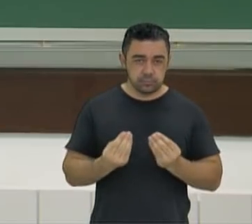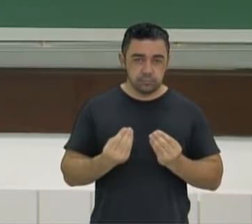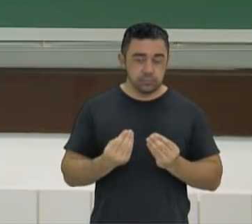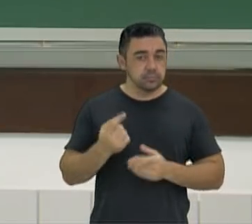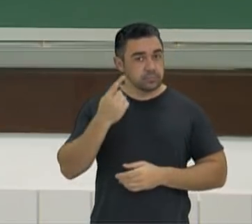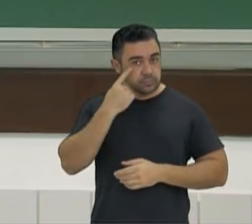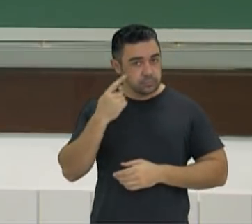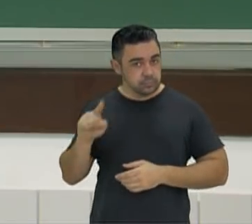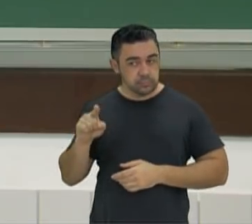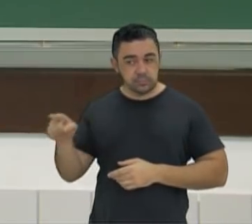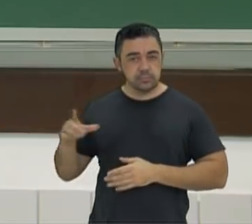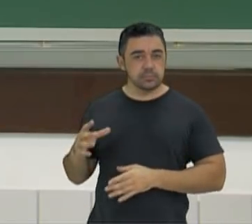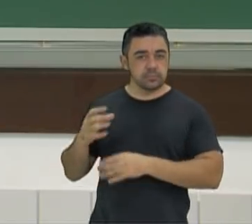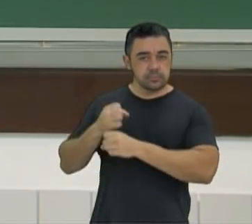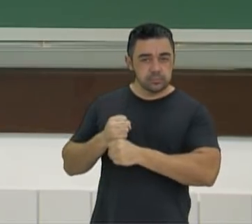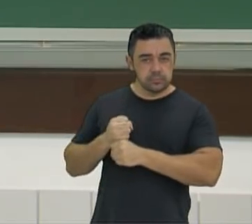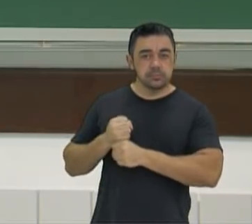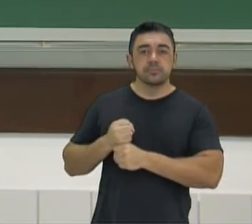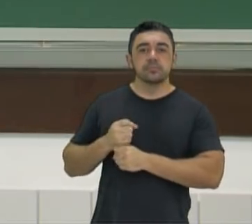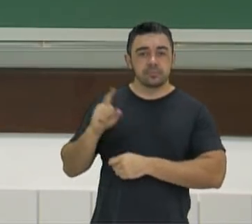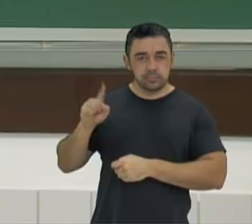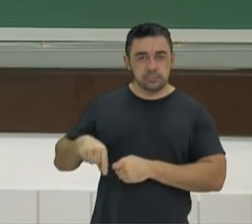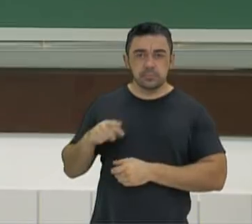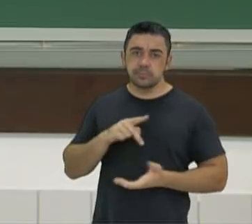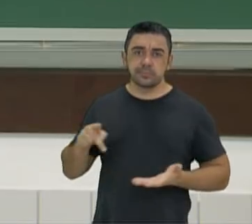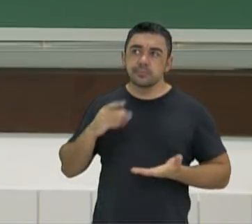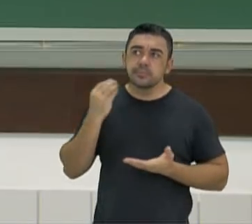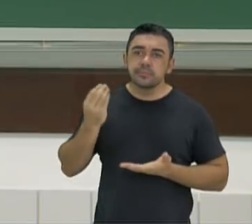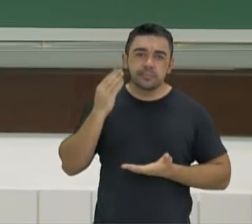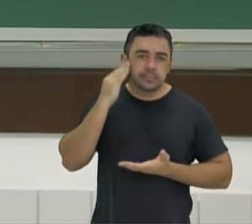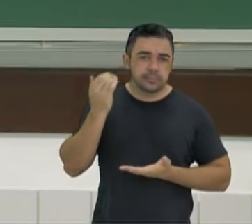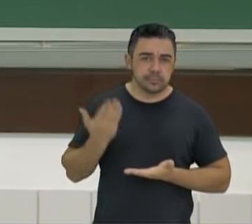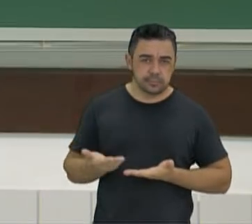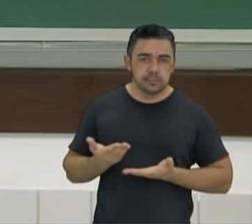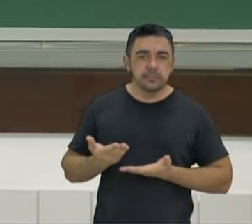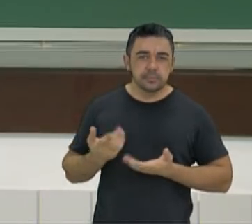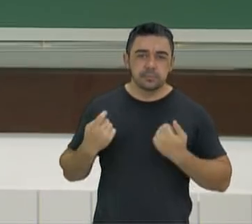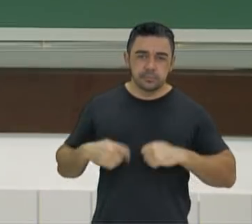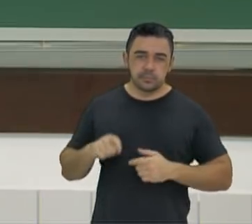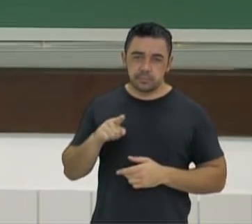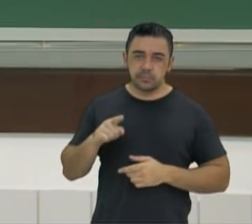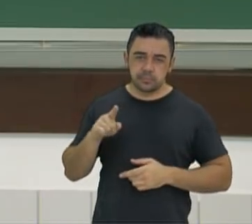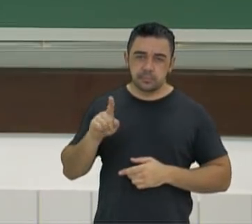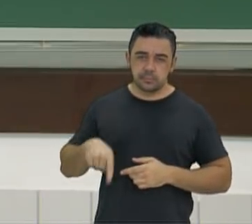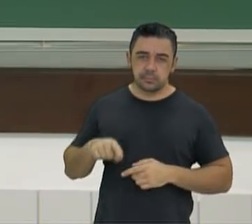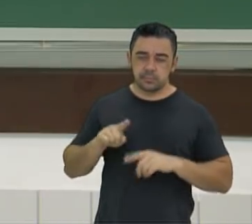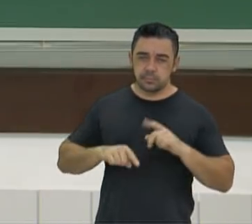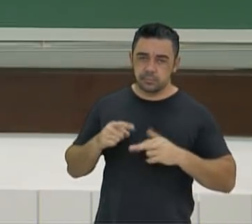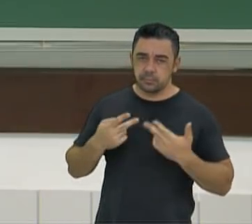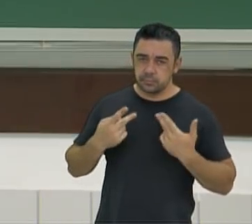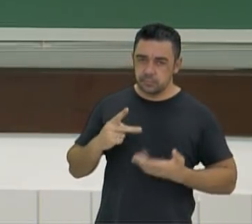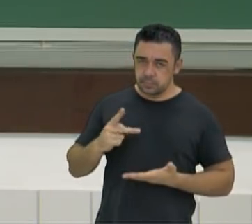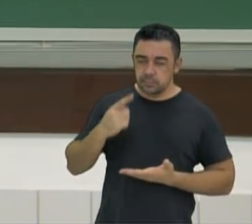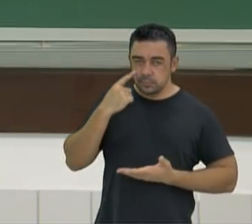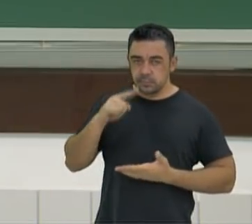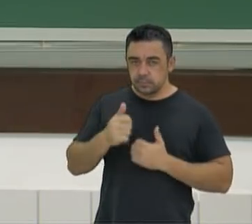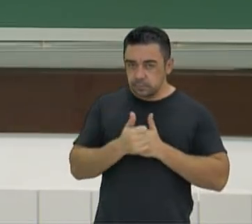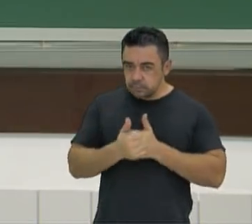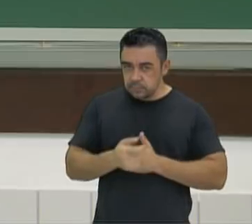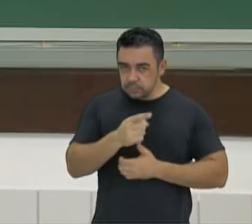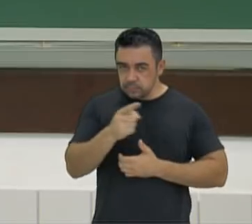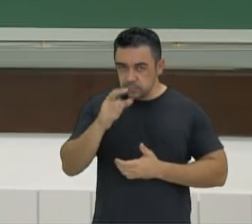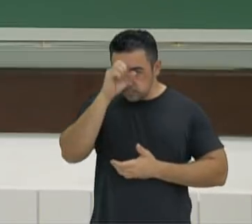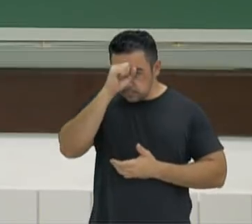esqueça de devolver, porque o professor de vocês não é adivinho, então ele vai precisar dessas atividades para poder acompanhar o aprendizado